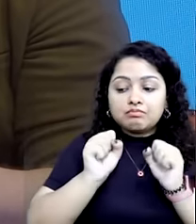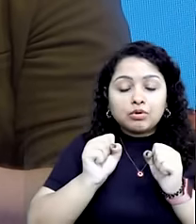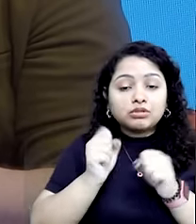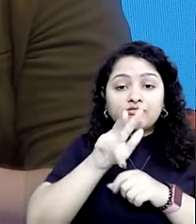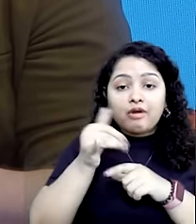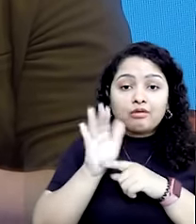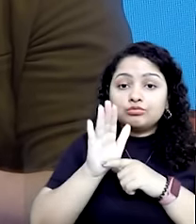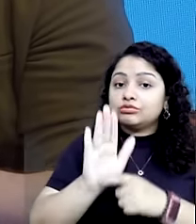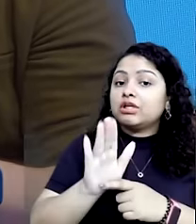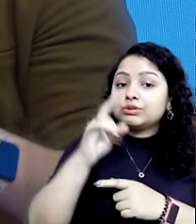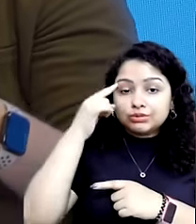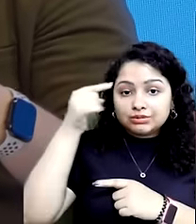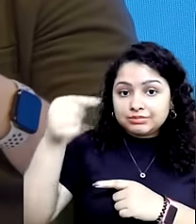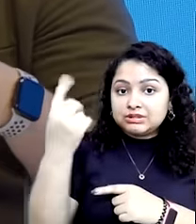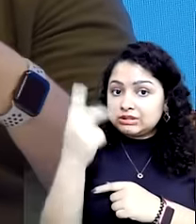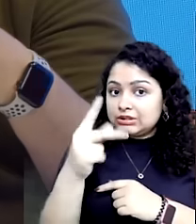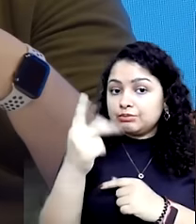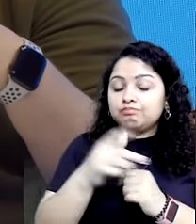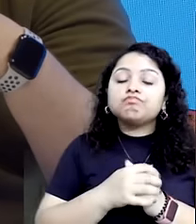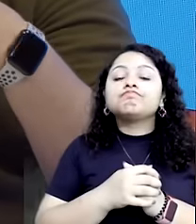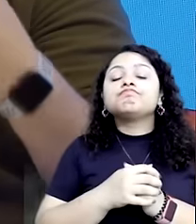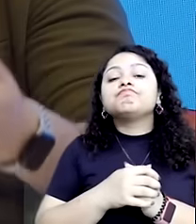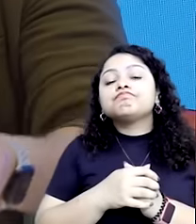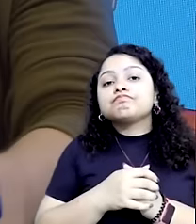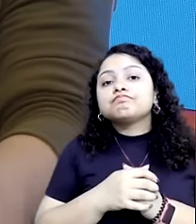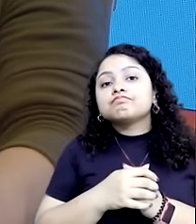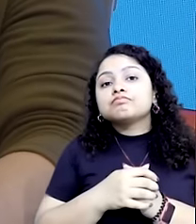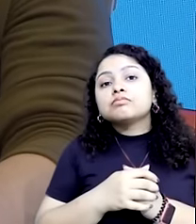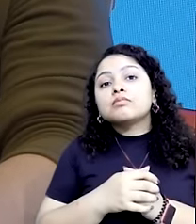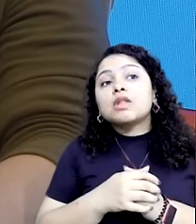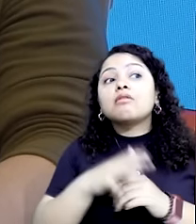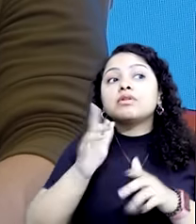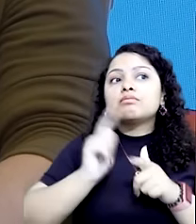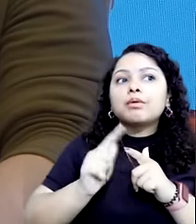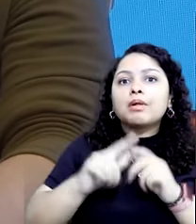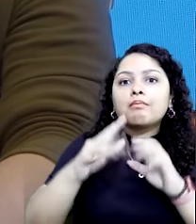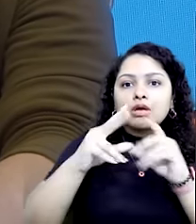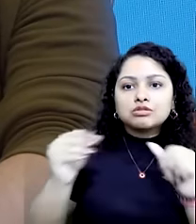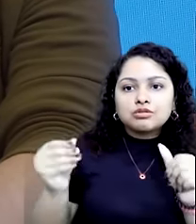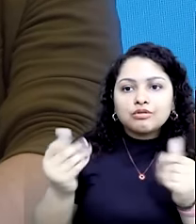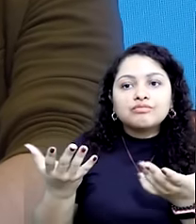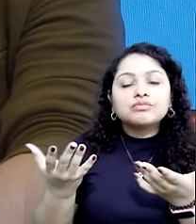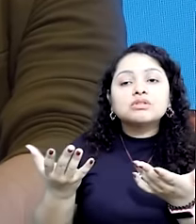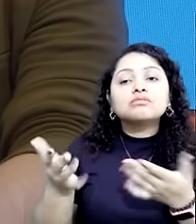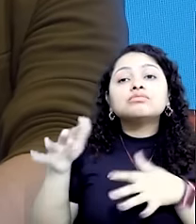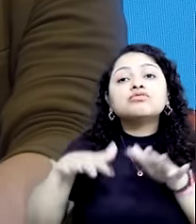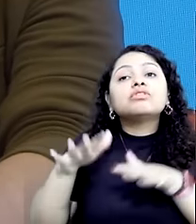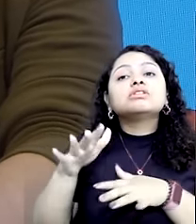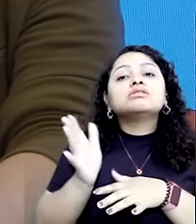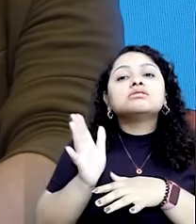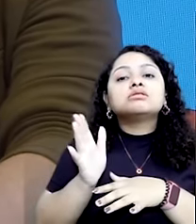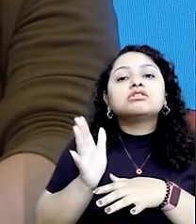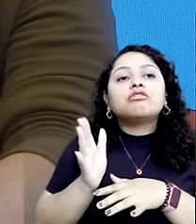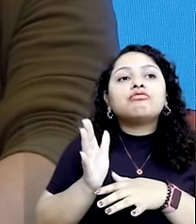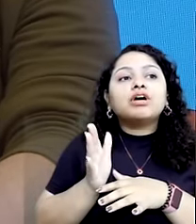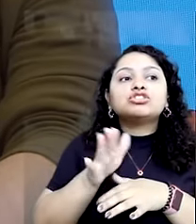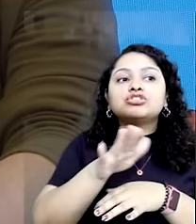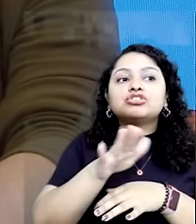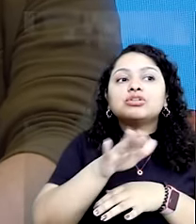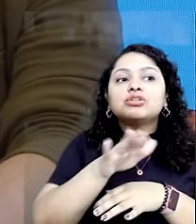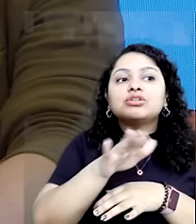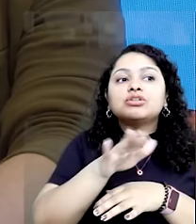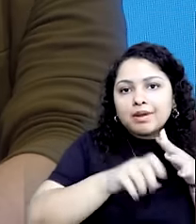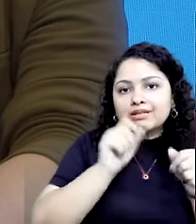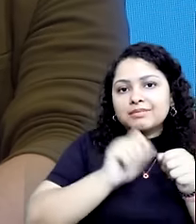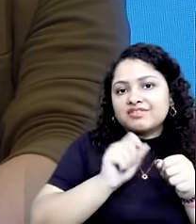vão ajudar no dia a dia a a acaba resolvendo o problema da pessoa e não necessariamente ele vai contratar uma empresa para